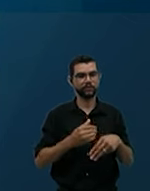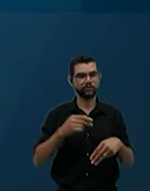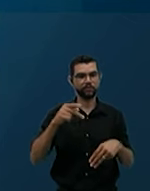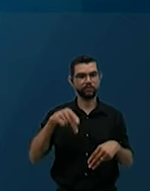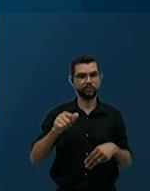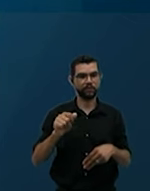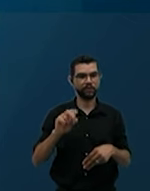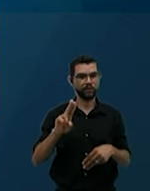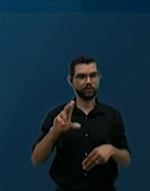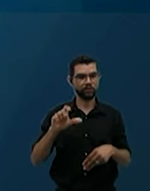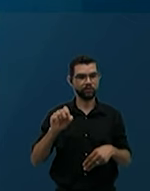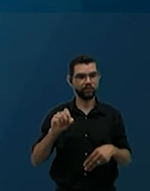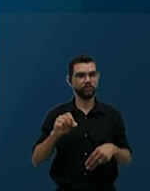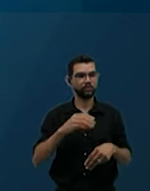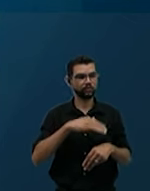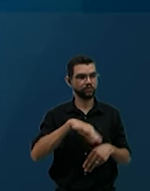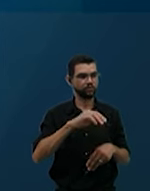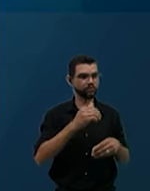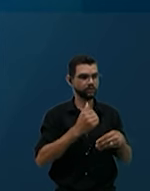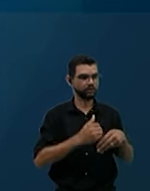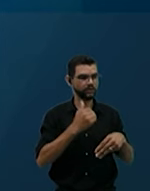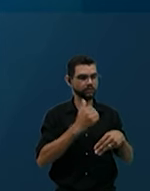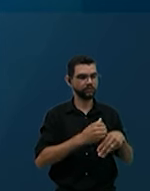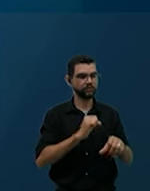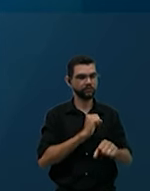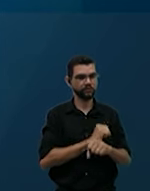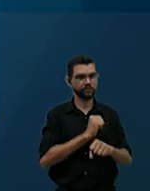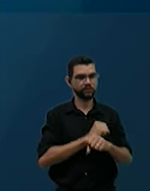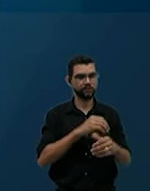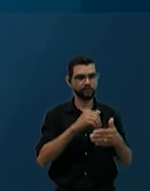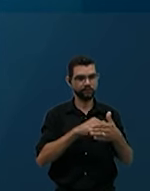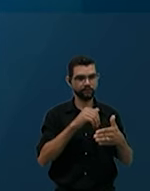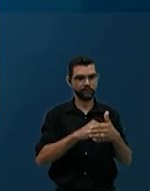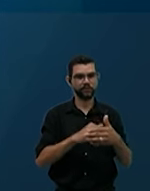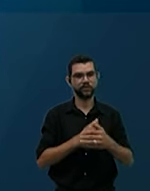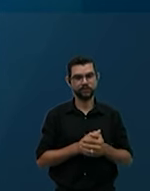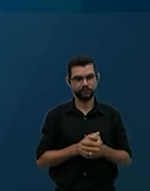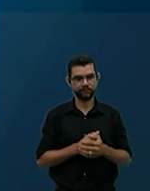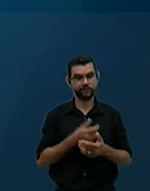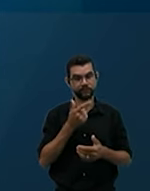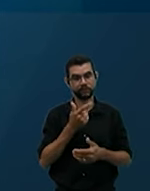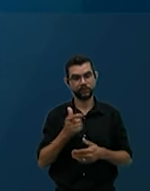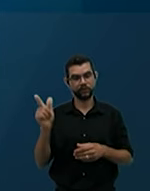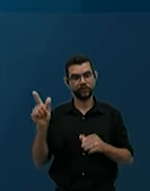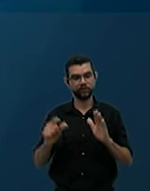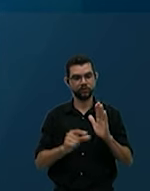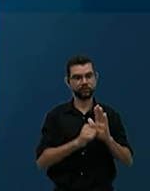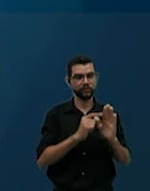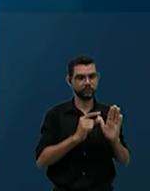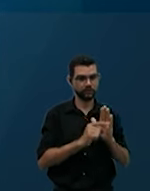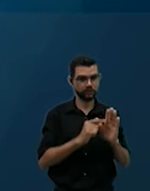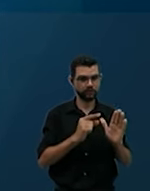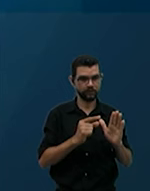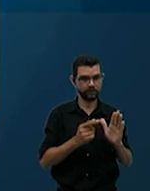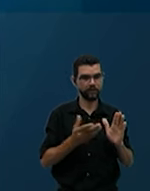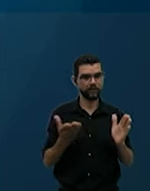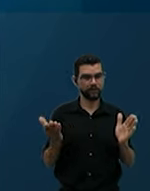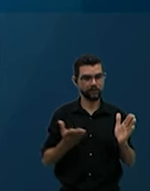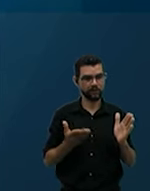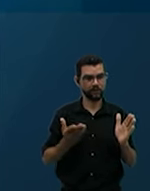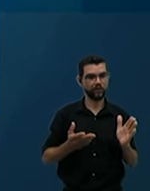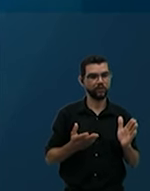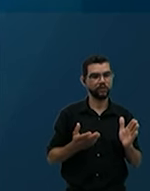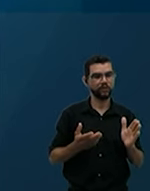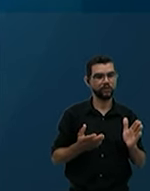votar. Muito obrigado. Obrigada. Vamos passar ao próximo item, então. Eu aprego agora o tema